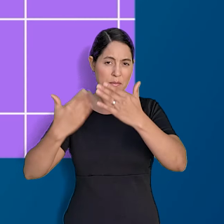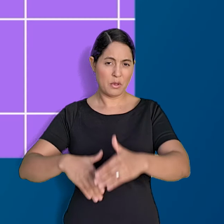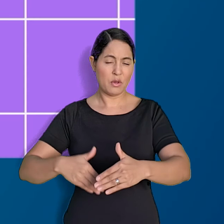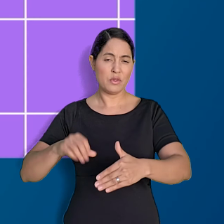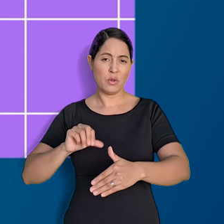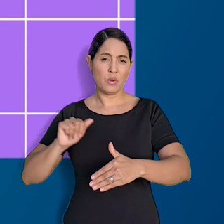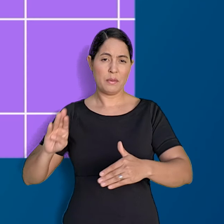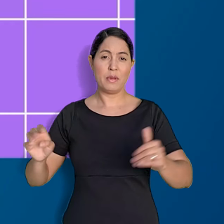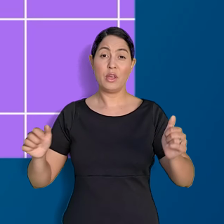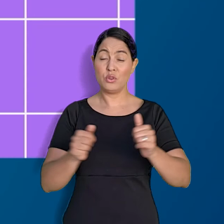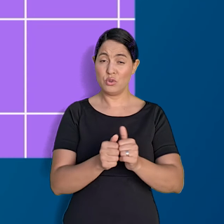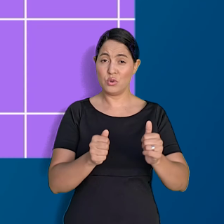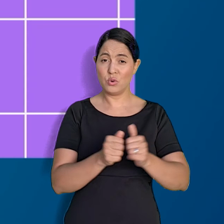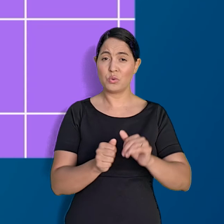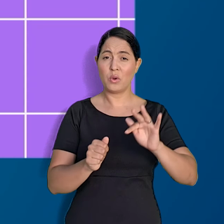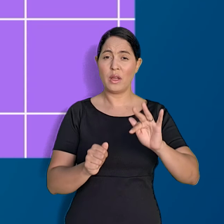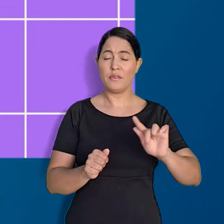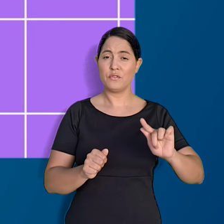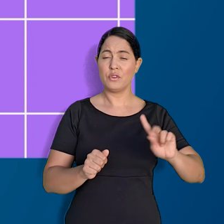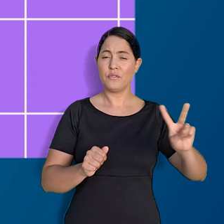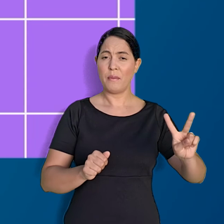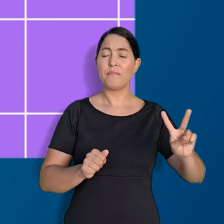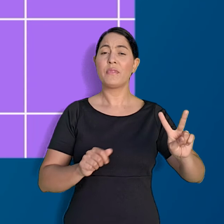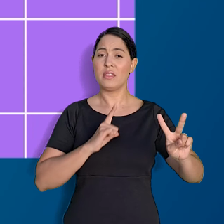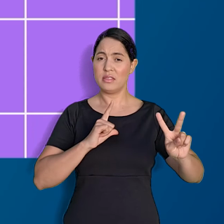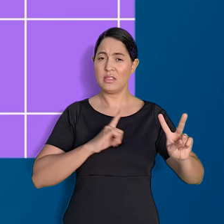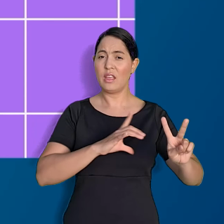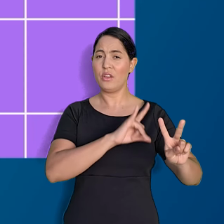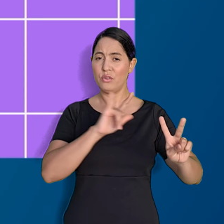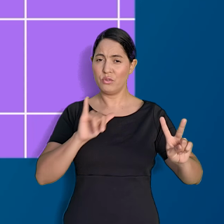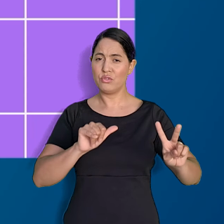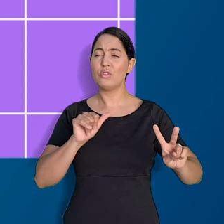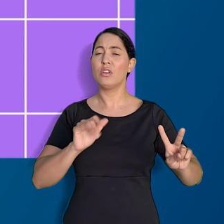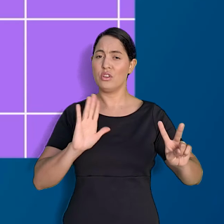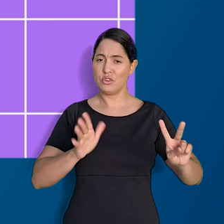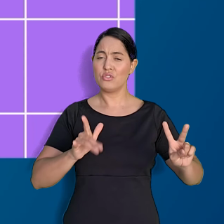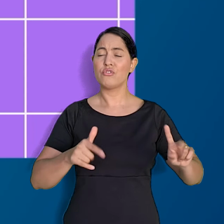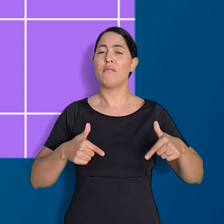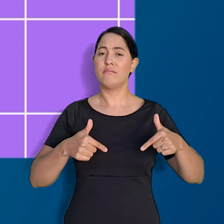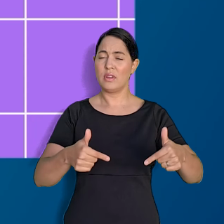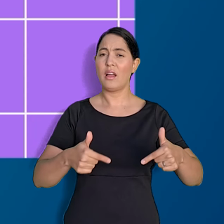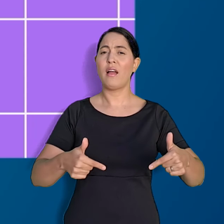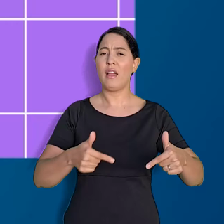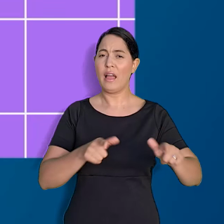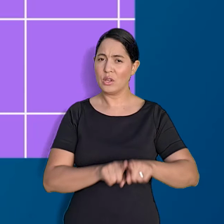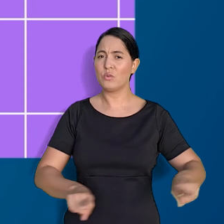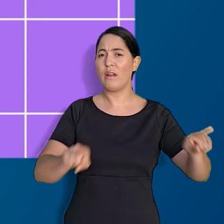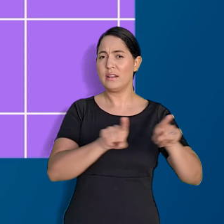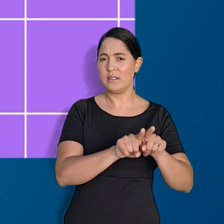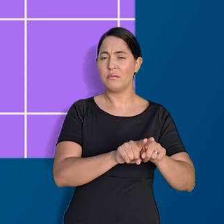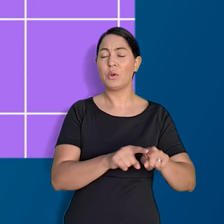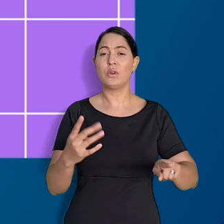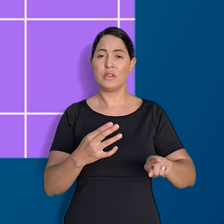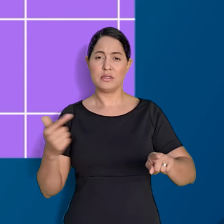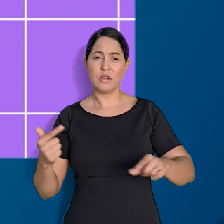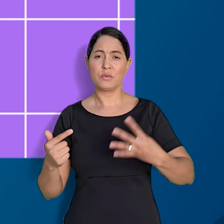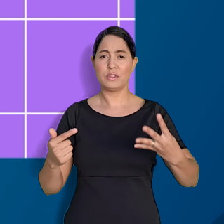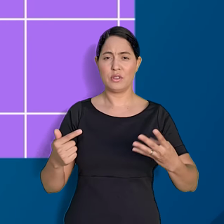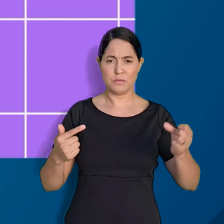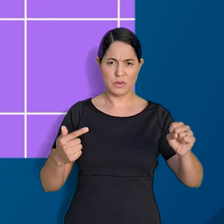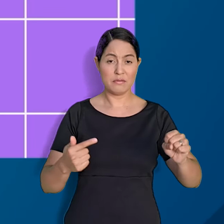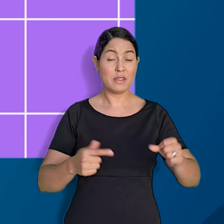a FGV, atualizou o cronograma do 47º e 48º Exames de Ordem Unificado. Anote as